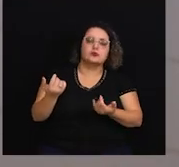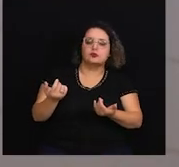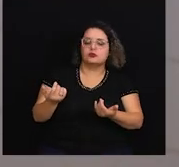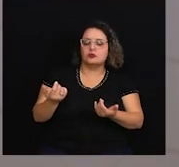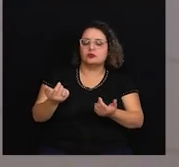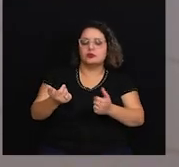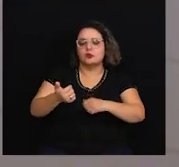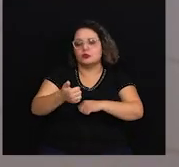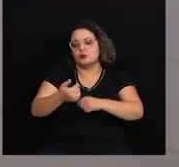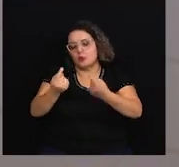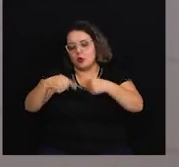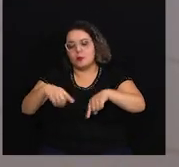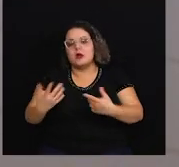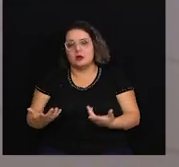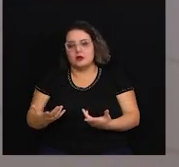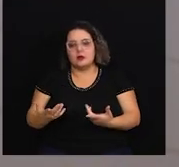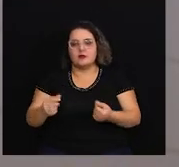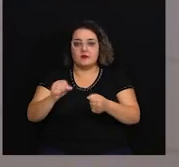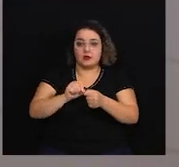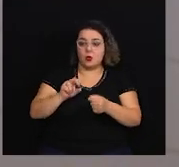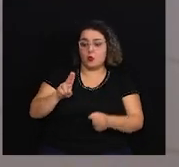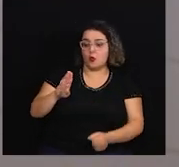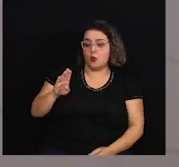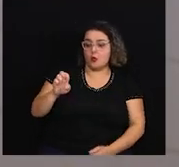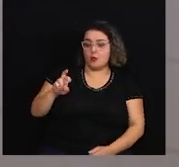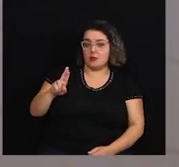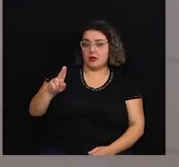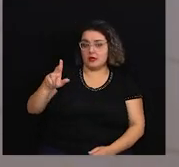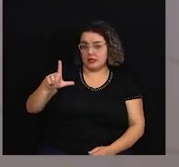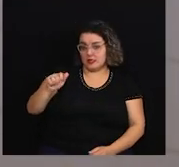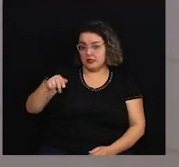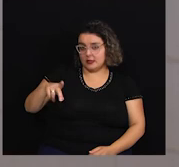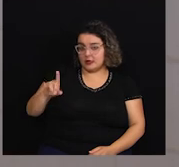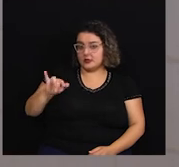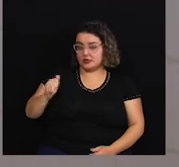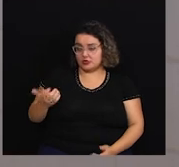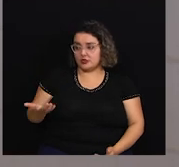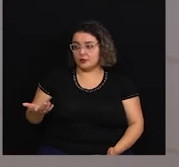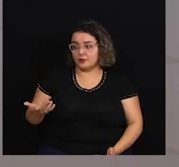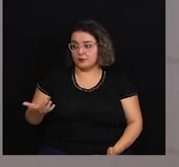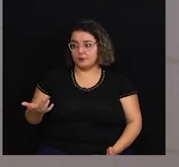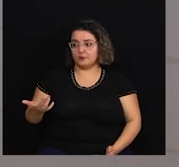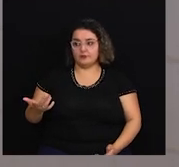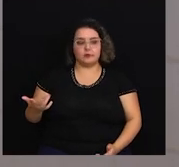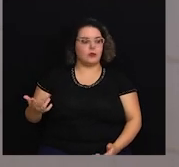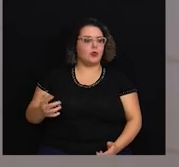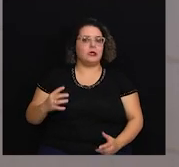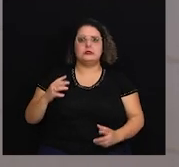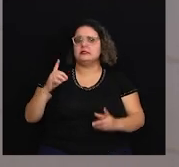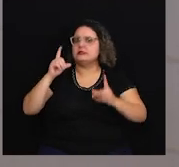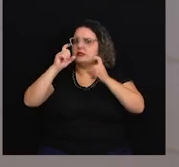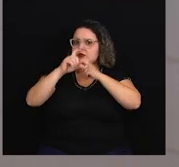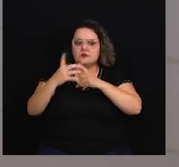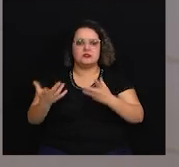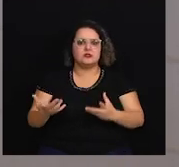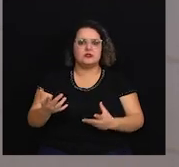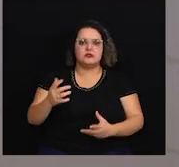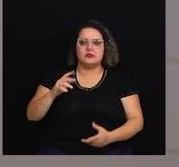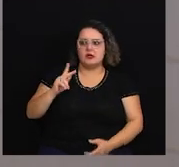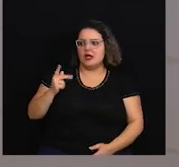queria fazer o final com Uberlândia Uberlândia tabuleiro Rubens em Uberlândia e o jogo pegar disso né Ajax e Flamengo